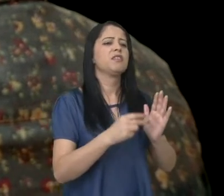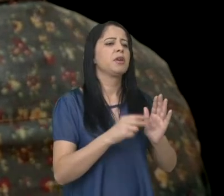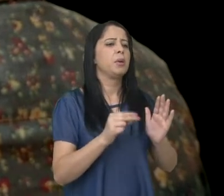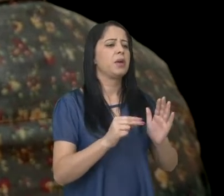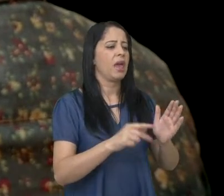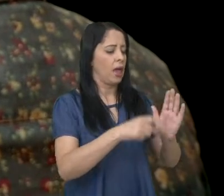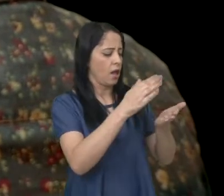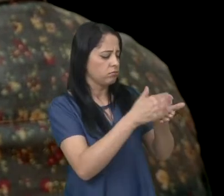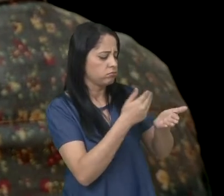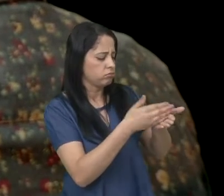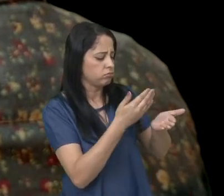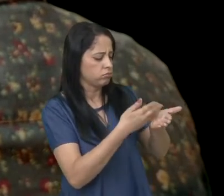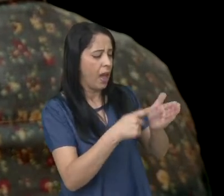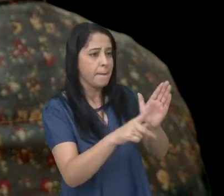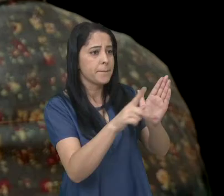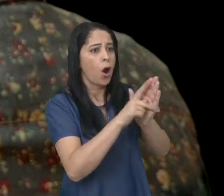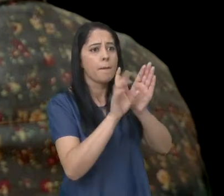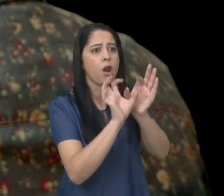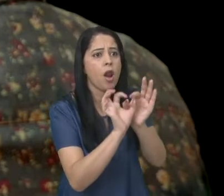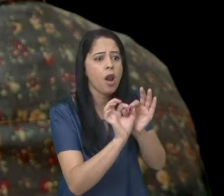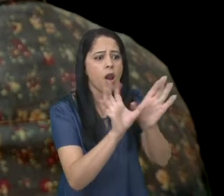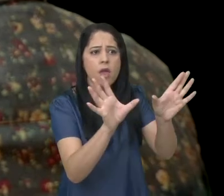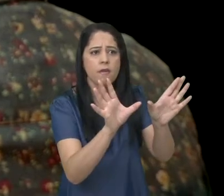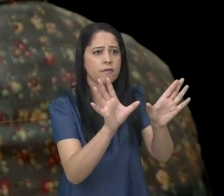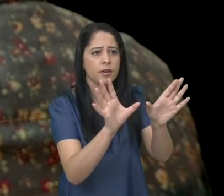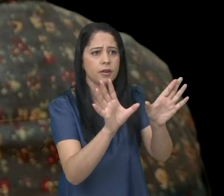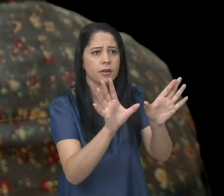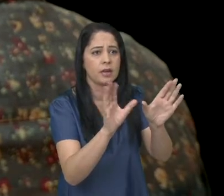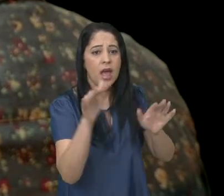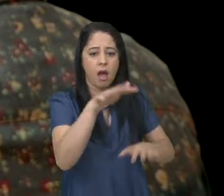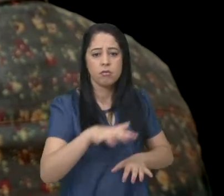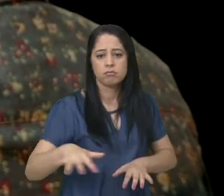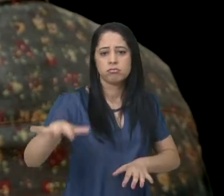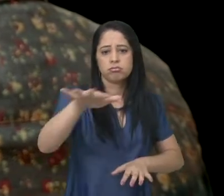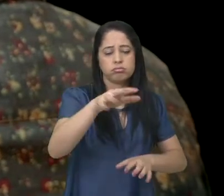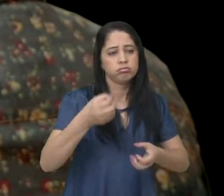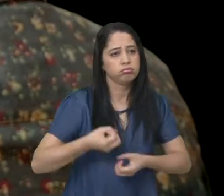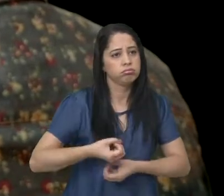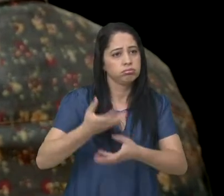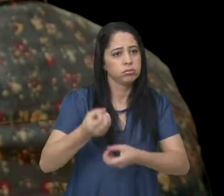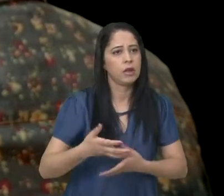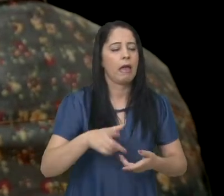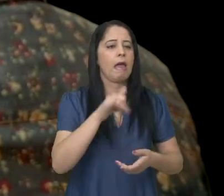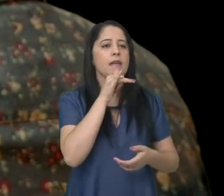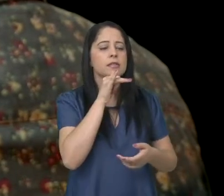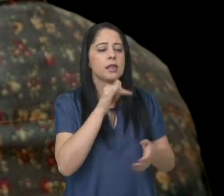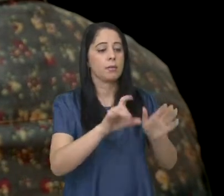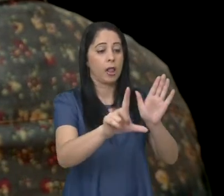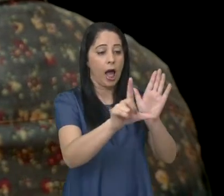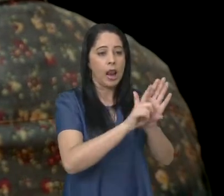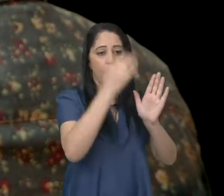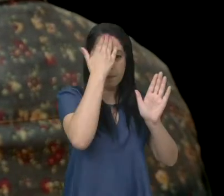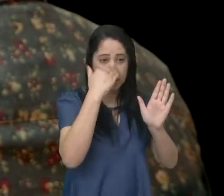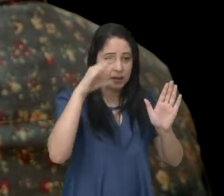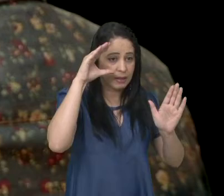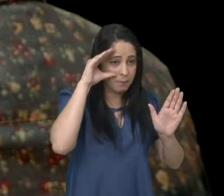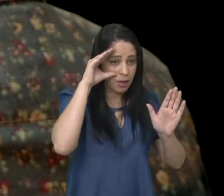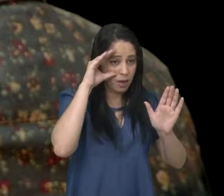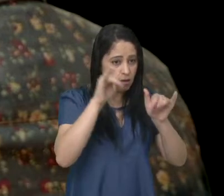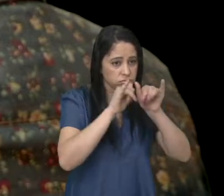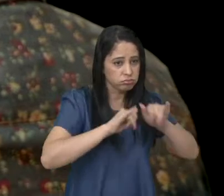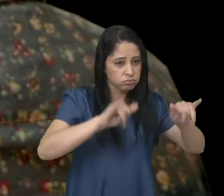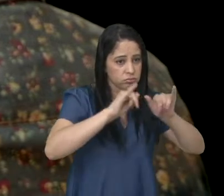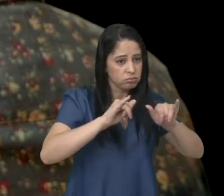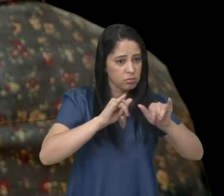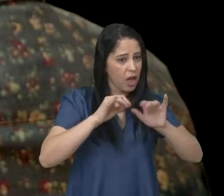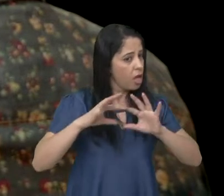porque os avanços que nós temos das mulheres, ela é para todas, né? Por exemplo, a Lei Maria da Penha é para todas, divulgar a Lei Maria da